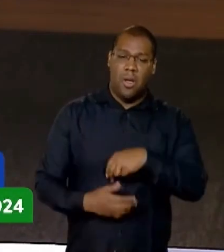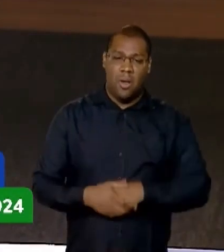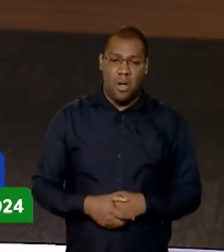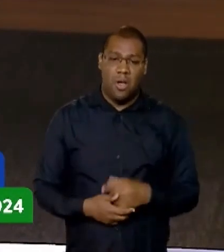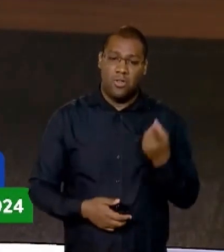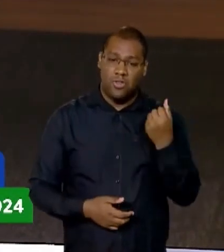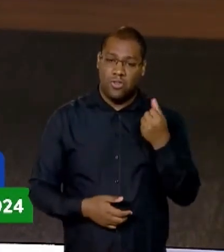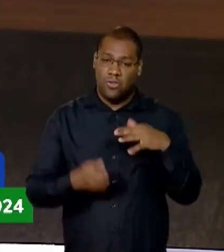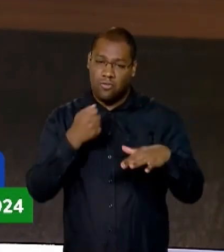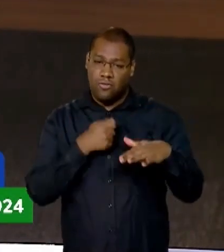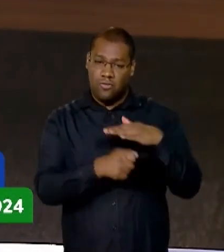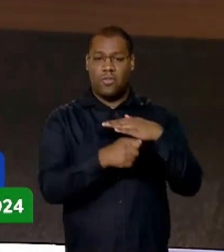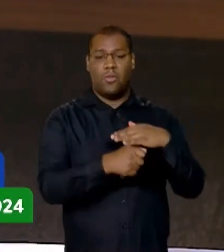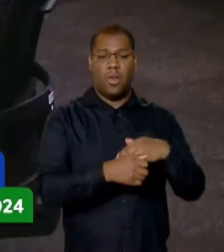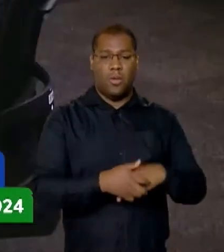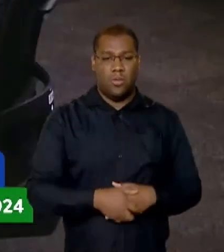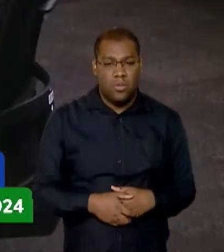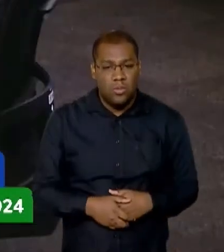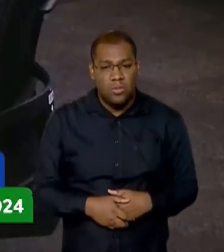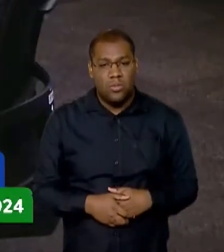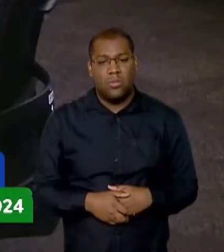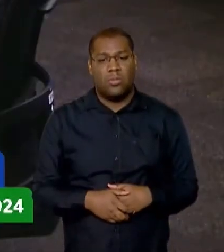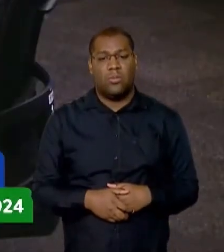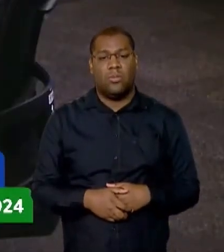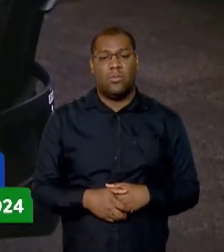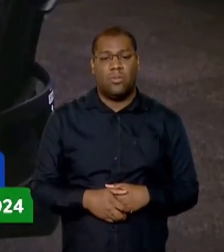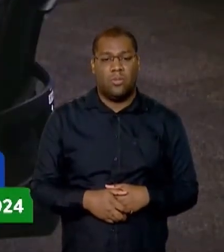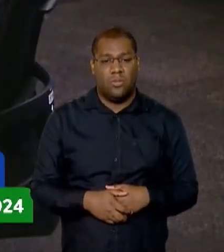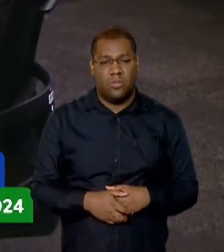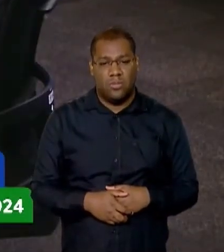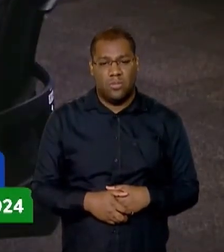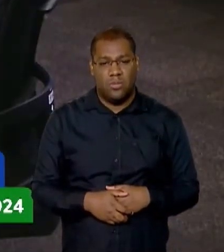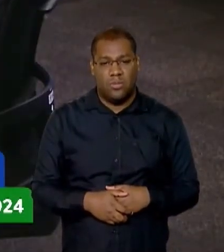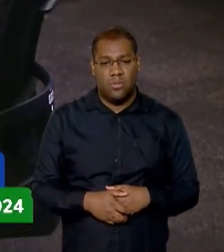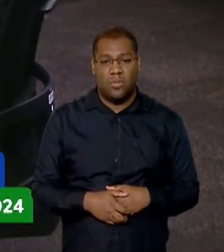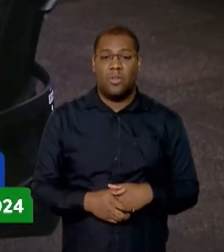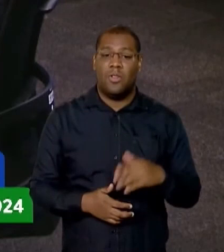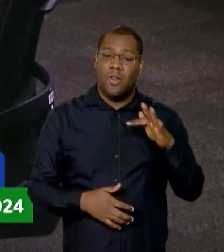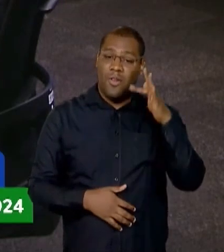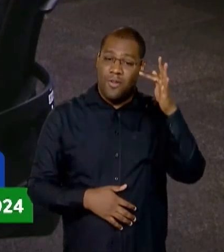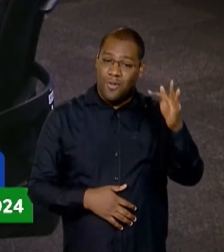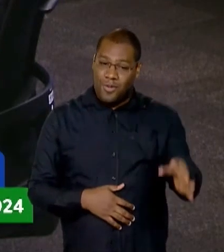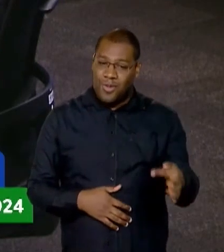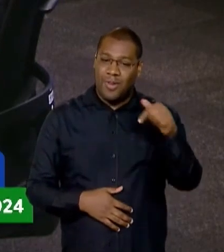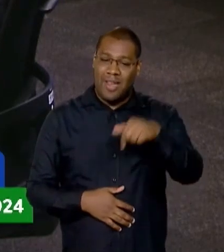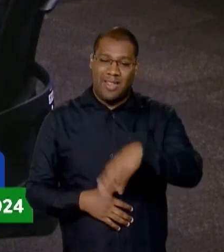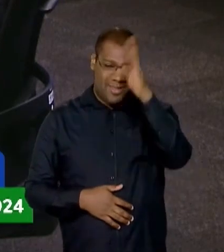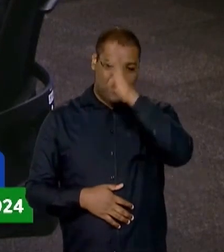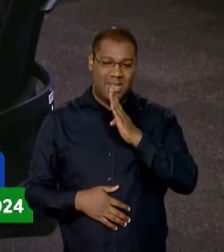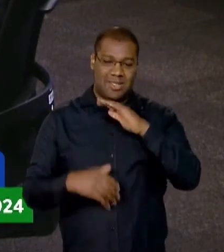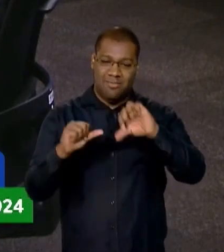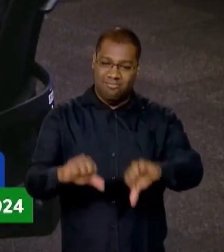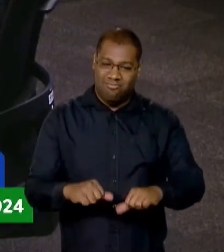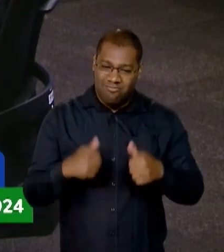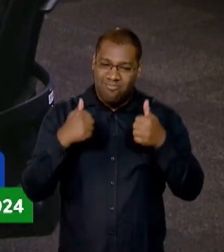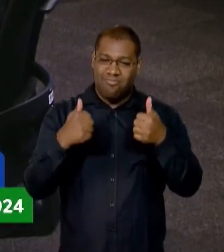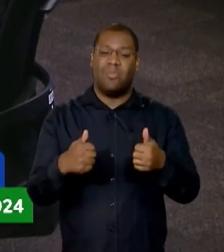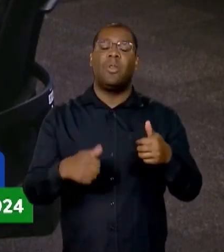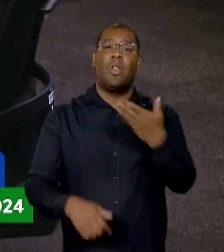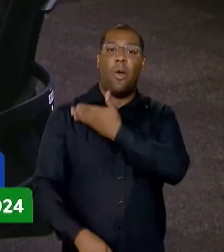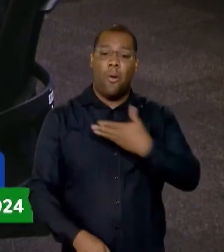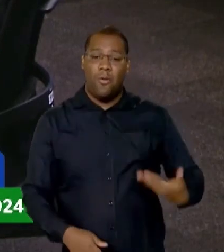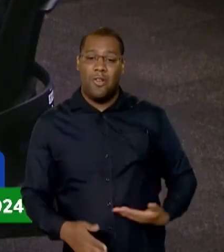vamos fazer esse país acontecer pode tá certa que você vai viver num país melhor mais bem cuidado mais bem